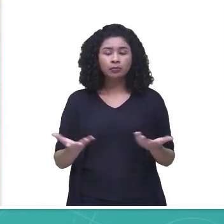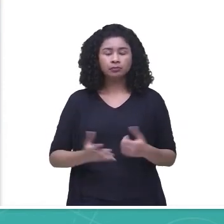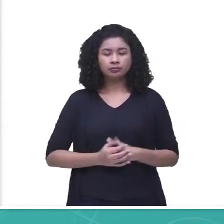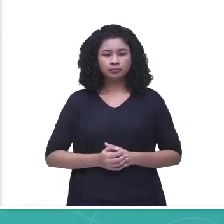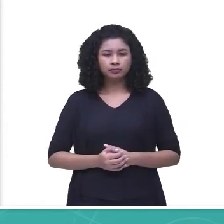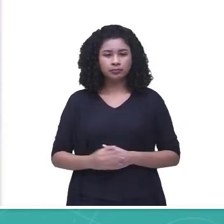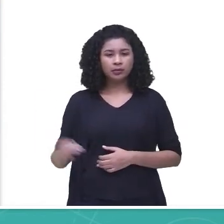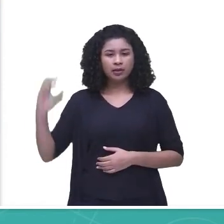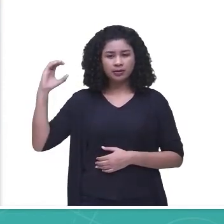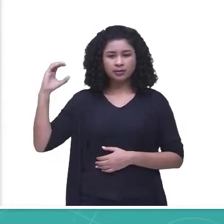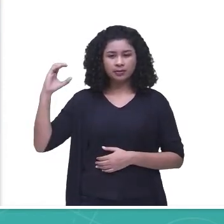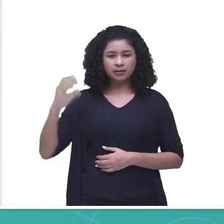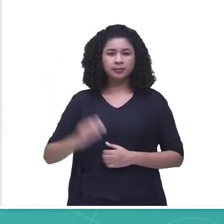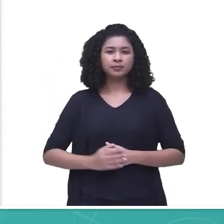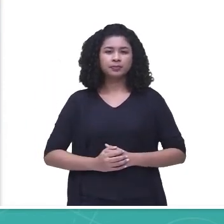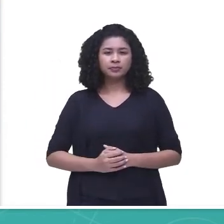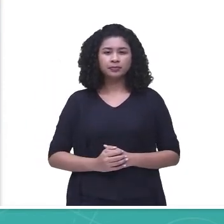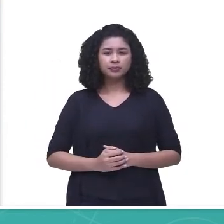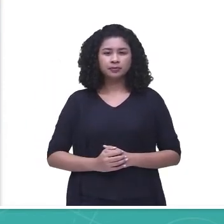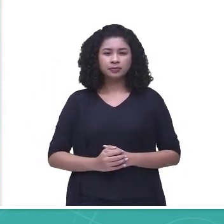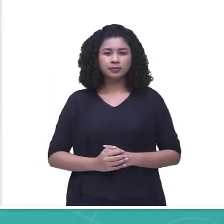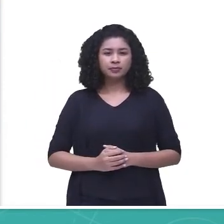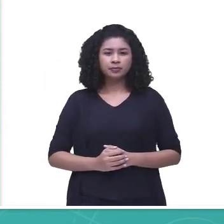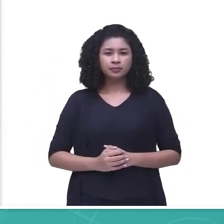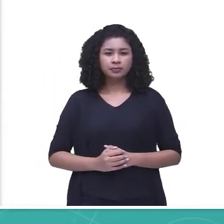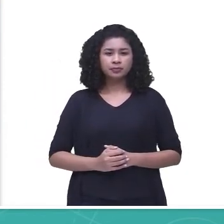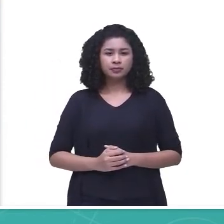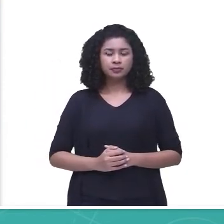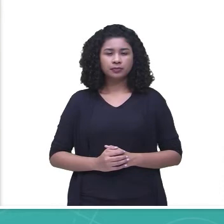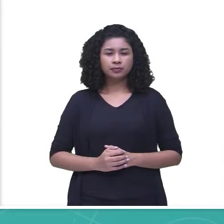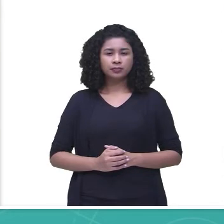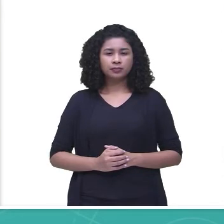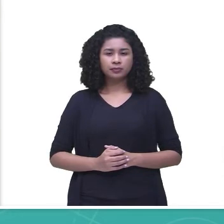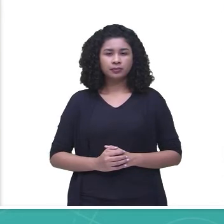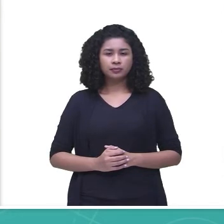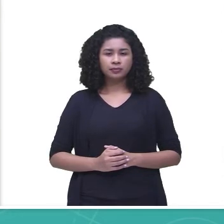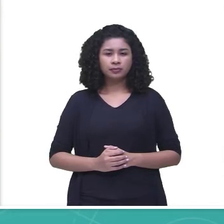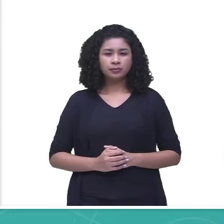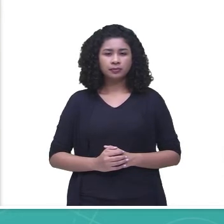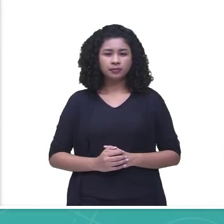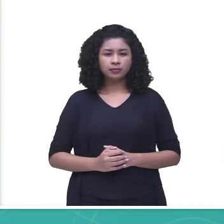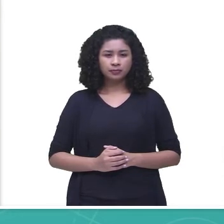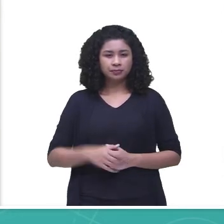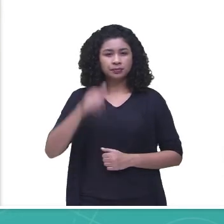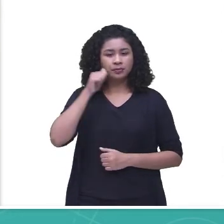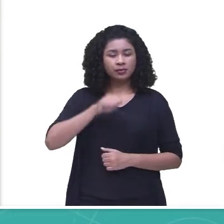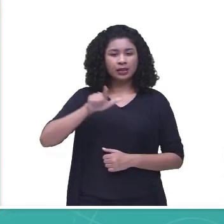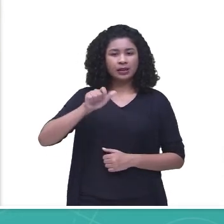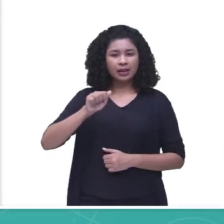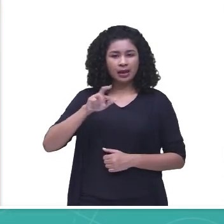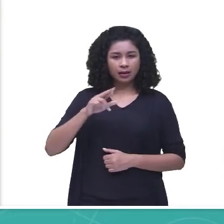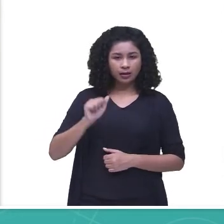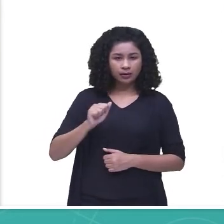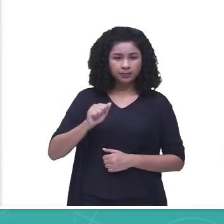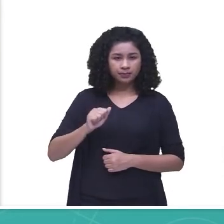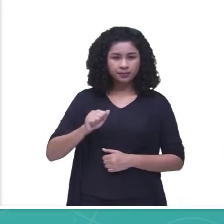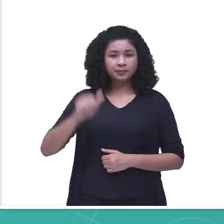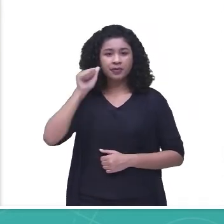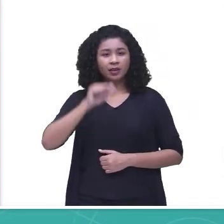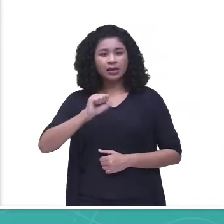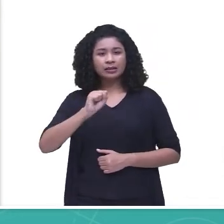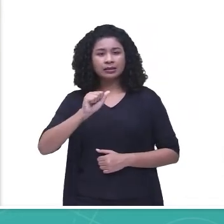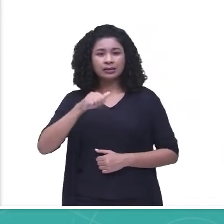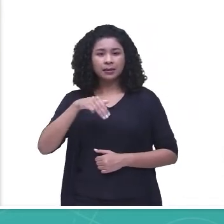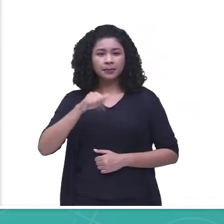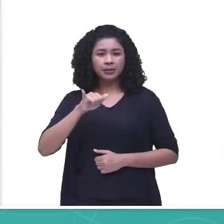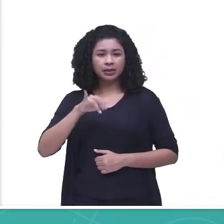C, nós temos o seguinte. Do Lara and Samira work? Então, a Lara e a Samira trabalham? Olha a imagem. Yes,